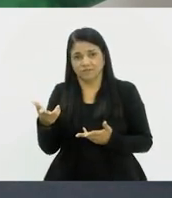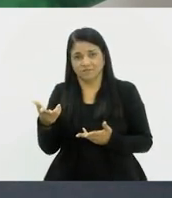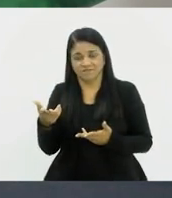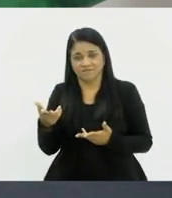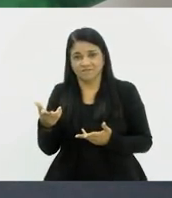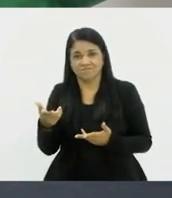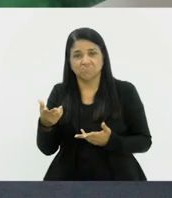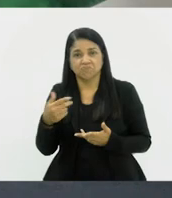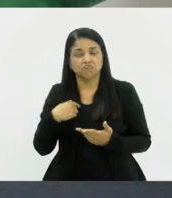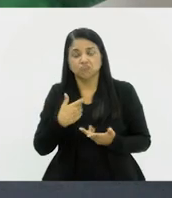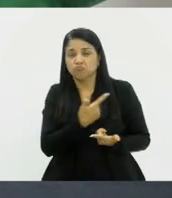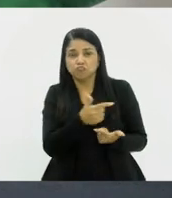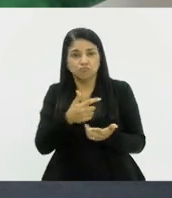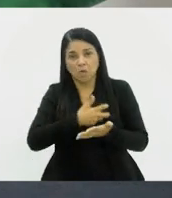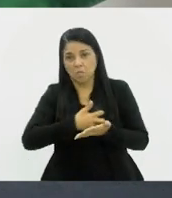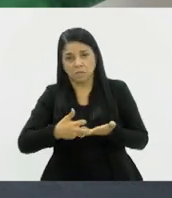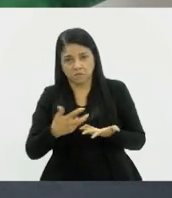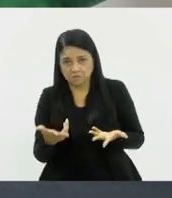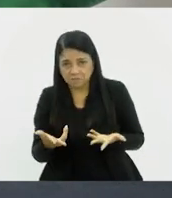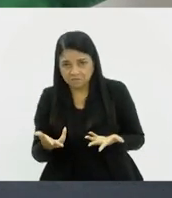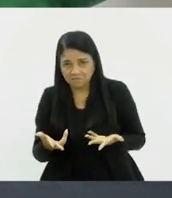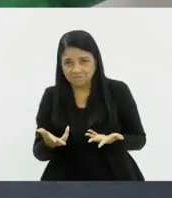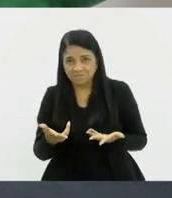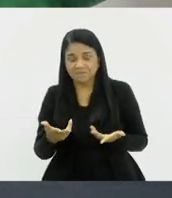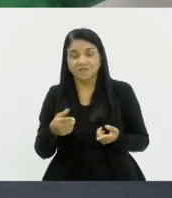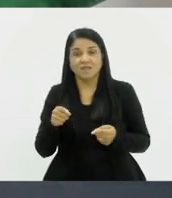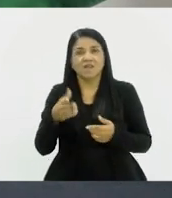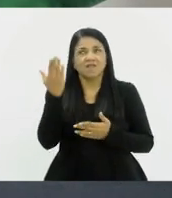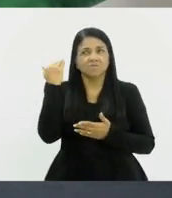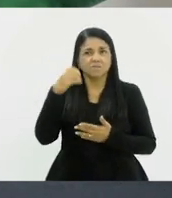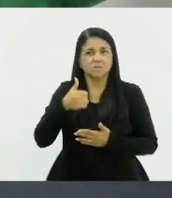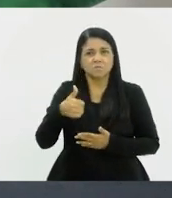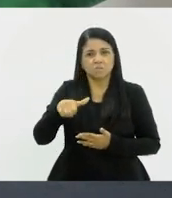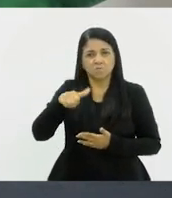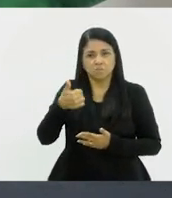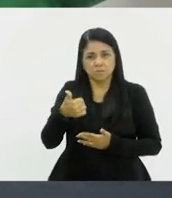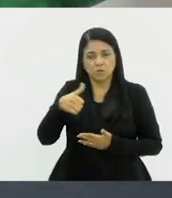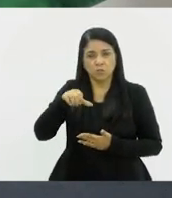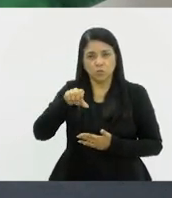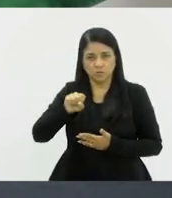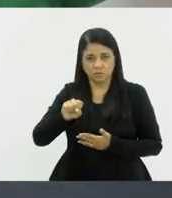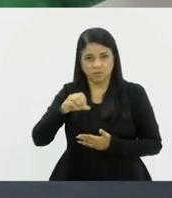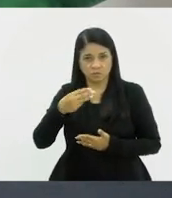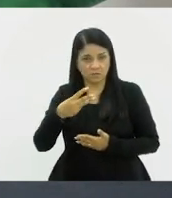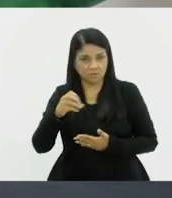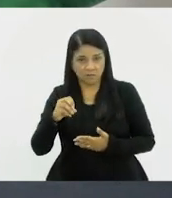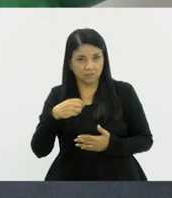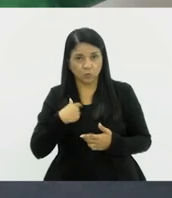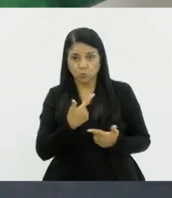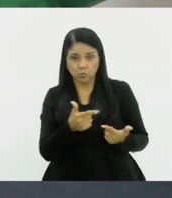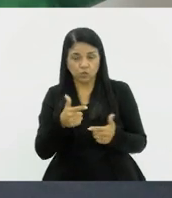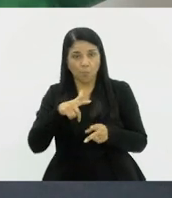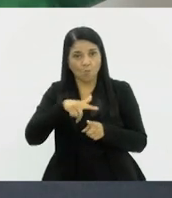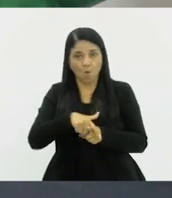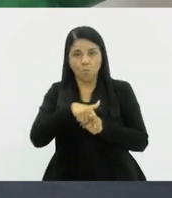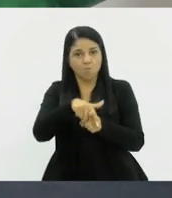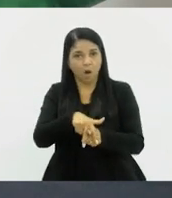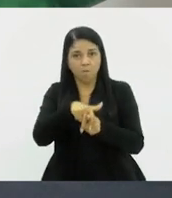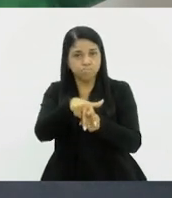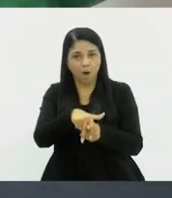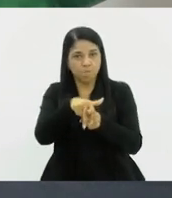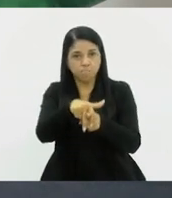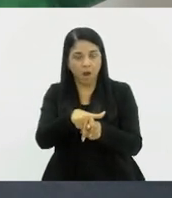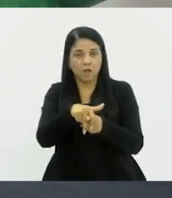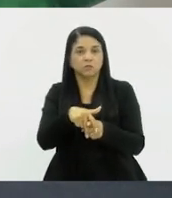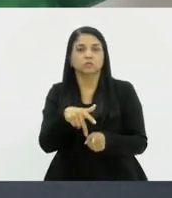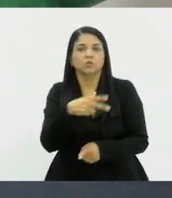isso e é interessante a gente pensar que naquela época em 1830 não vinha ninguém de cavalo do Paraguai com maconha prensada